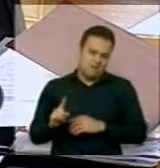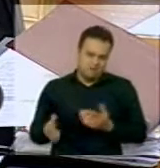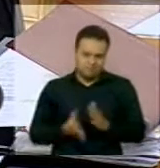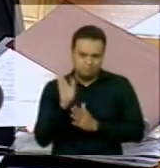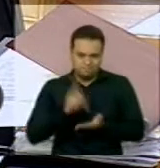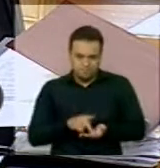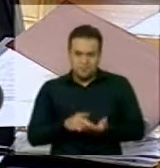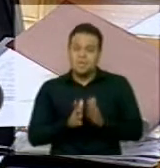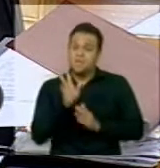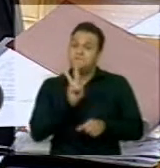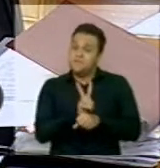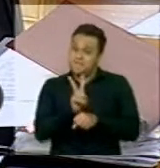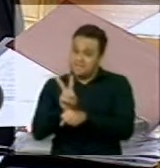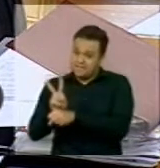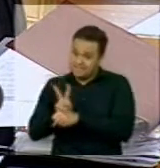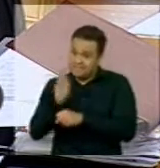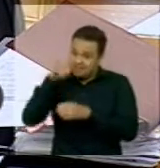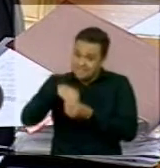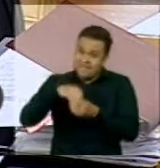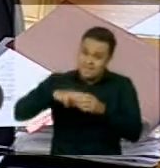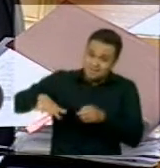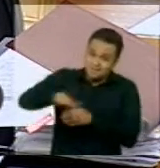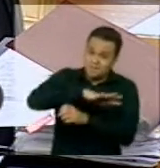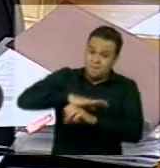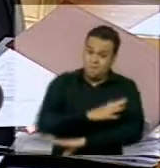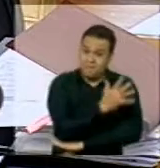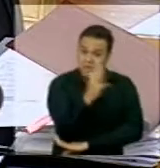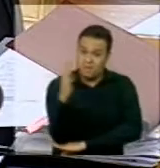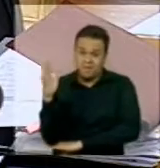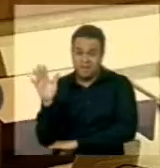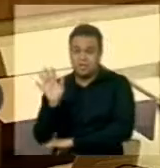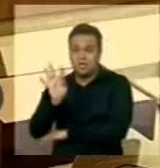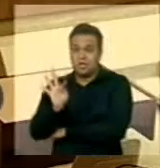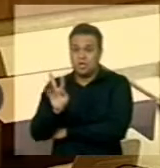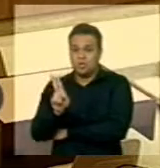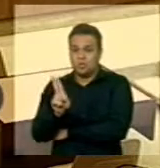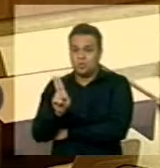não está, de fiscalização do meio ambiente, como forma de tutela à